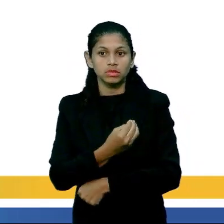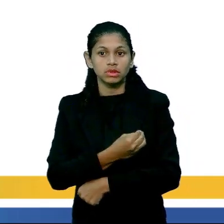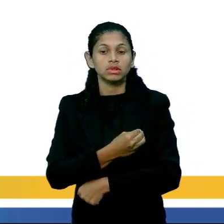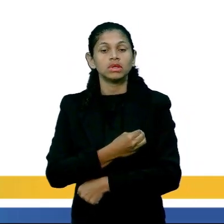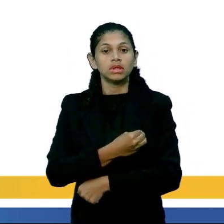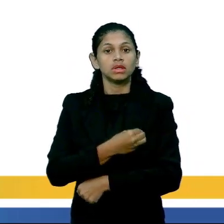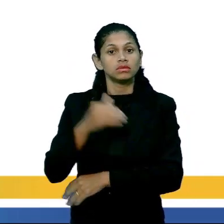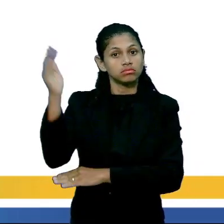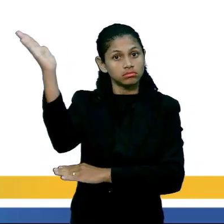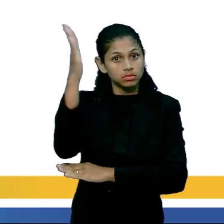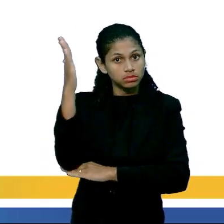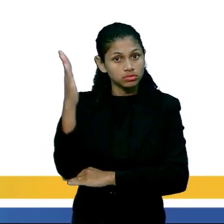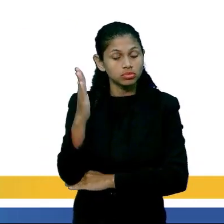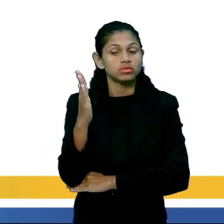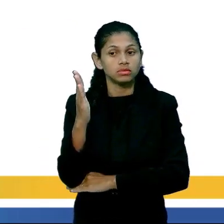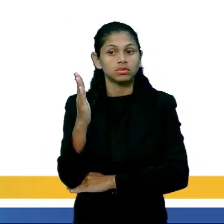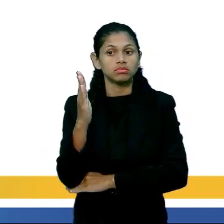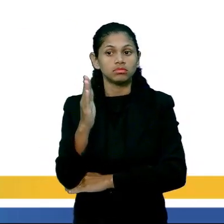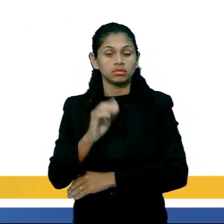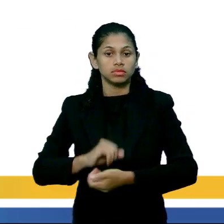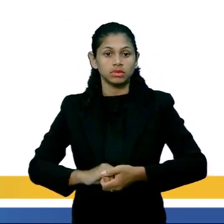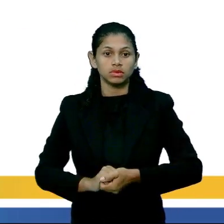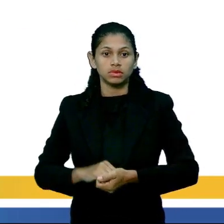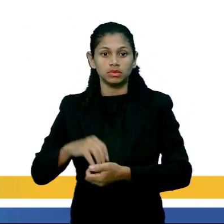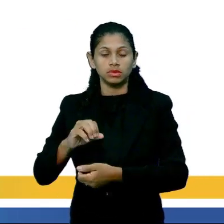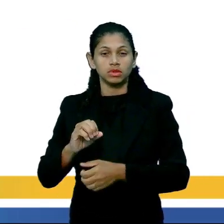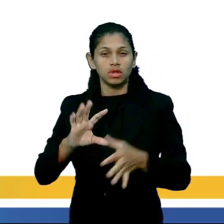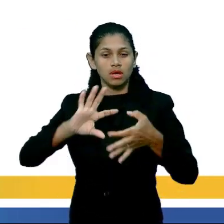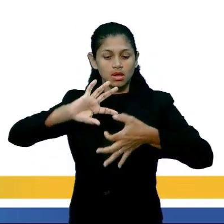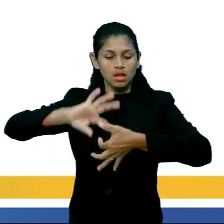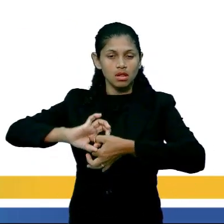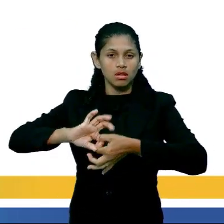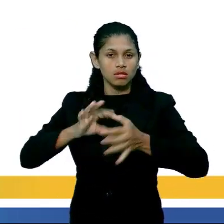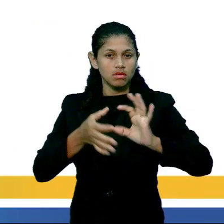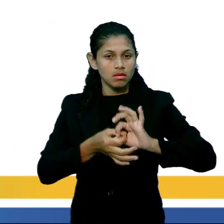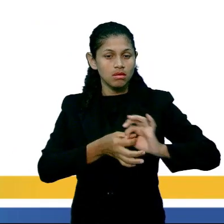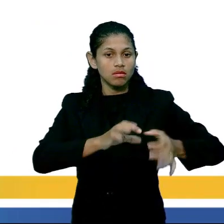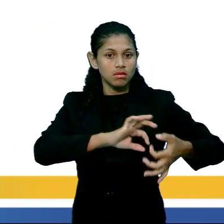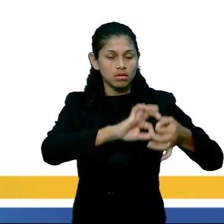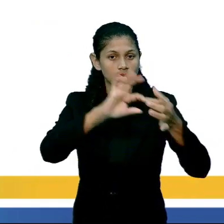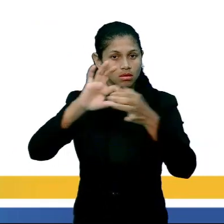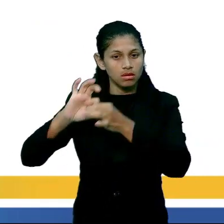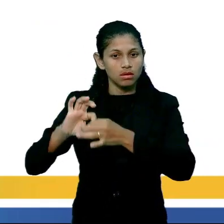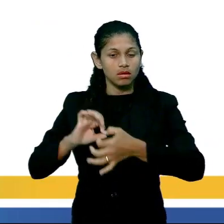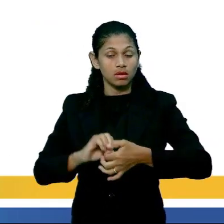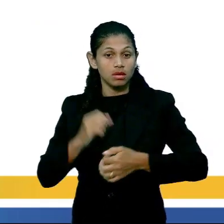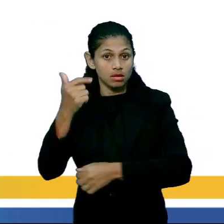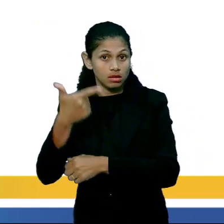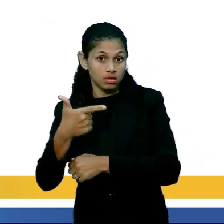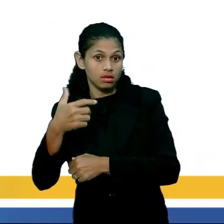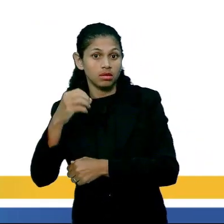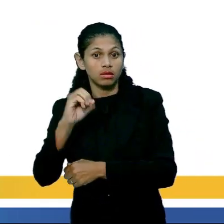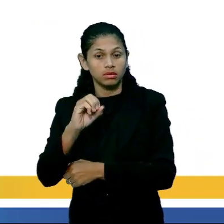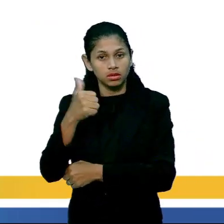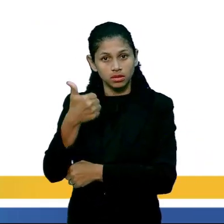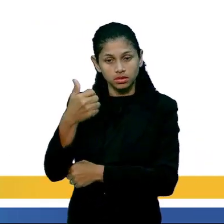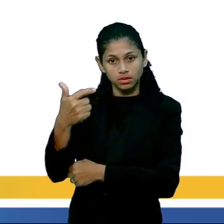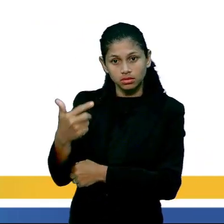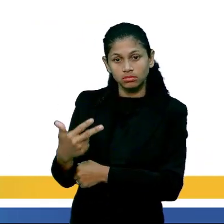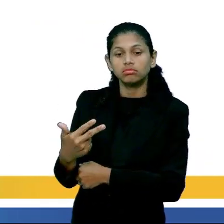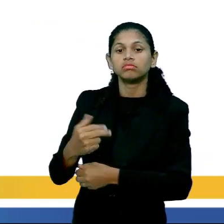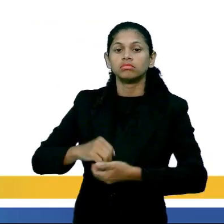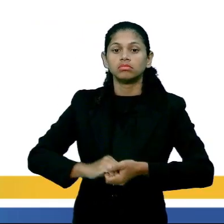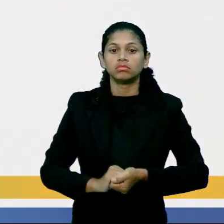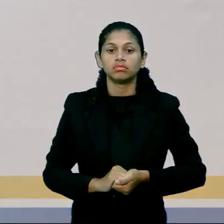Voleibol masculina nas Olimpíadas de 2012 em Londres e suas respectivas alturas